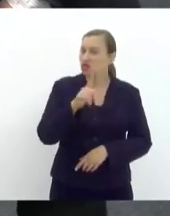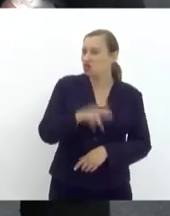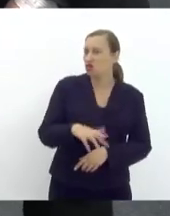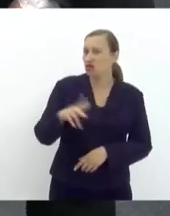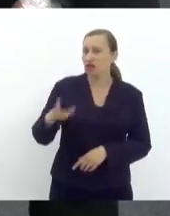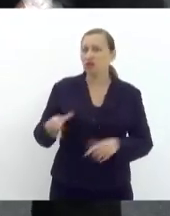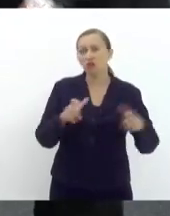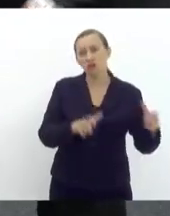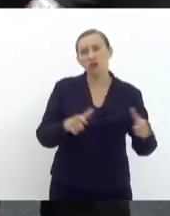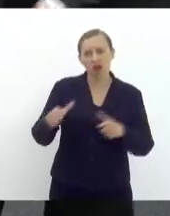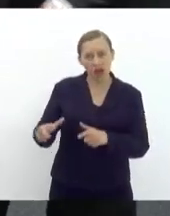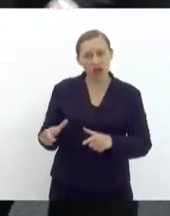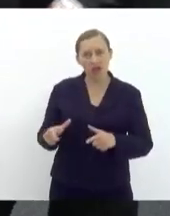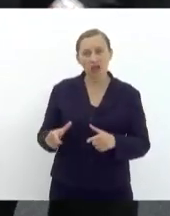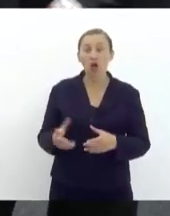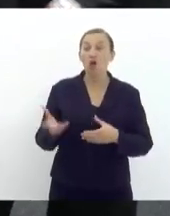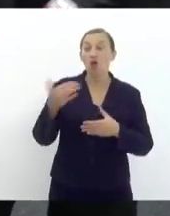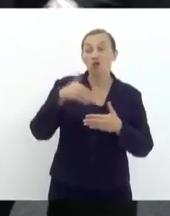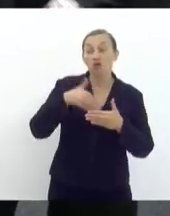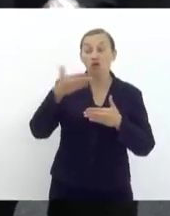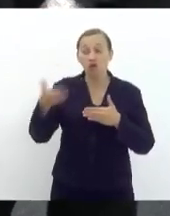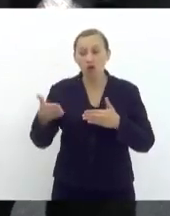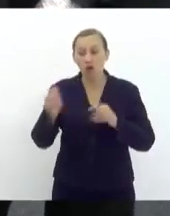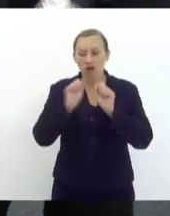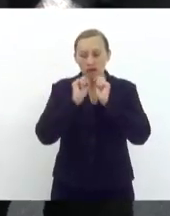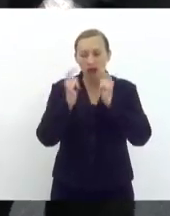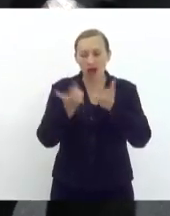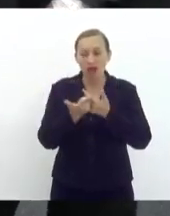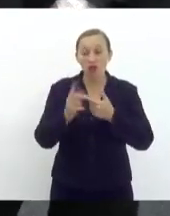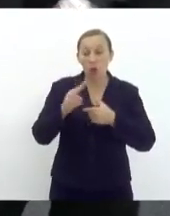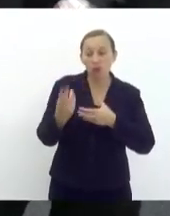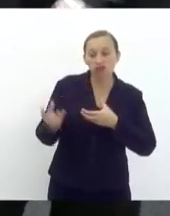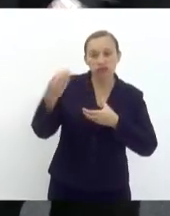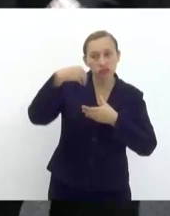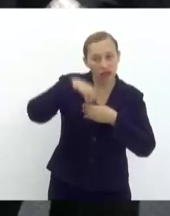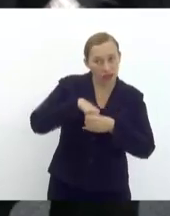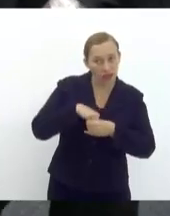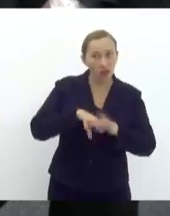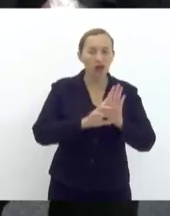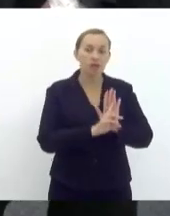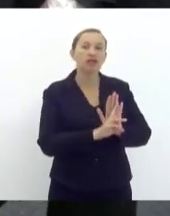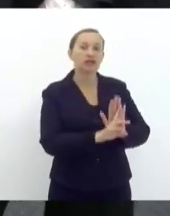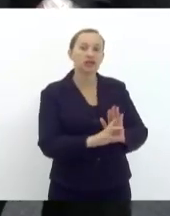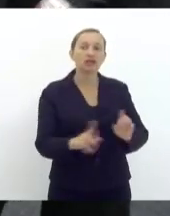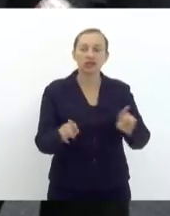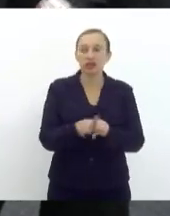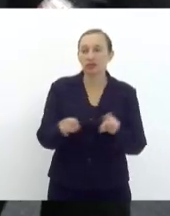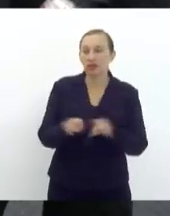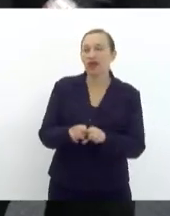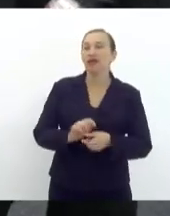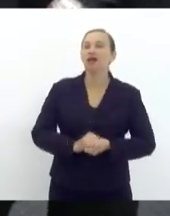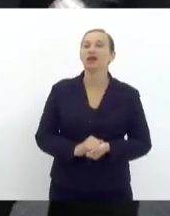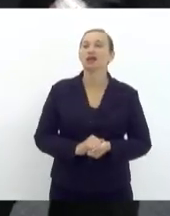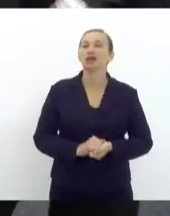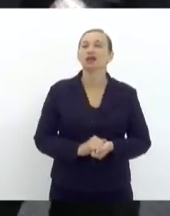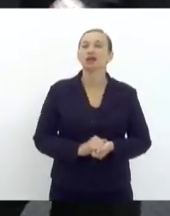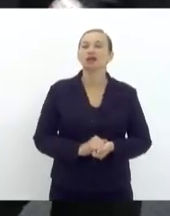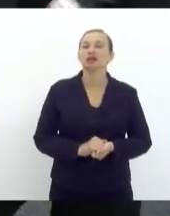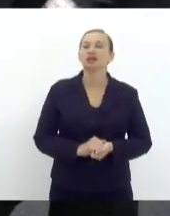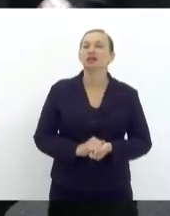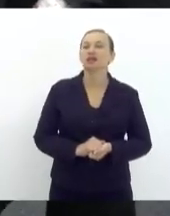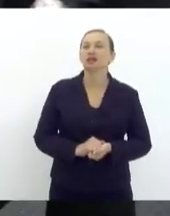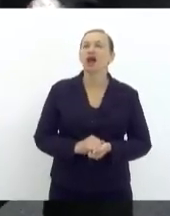lugares seja fora da Assembleia Legislativa representando também Assembleia Legislativa e aqui